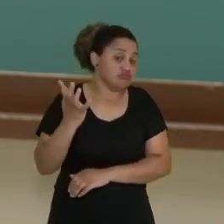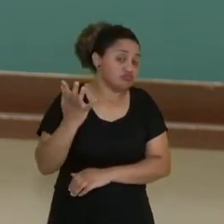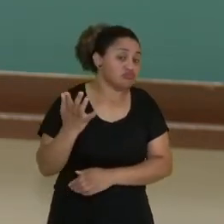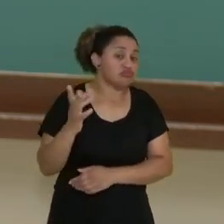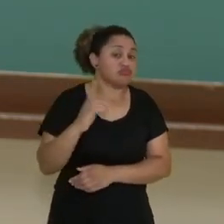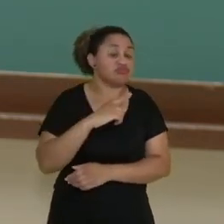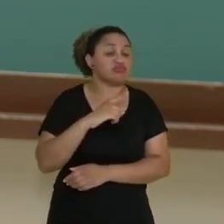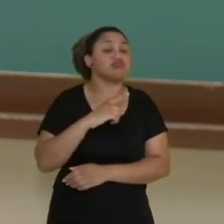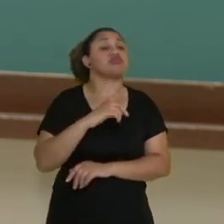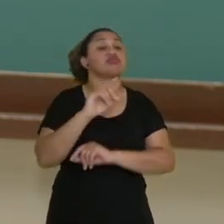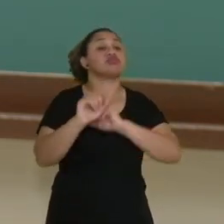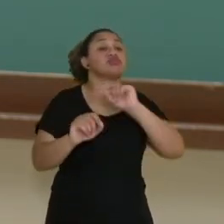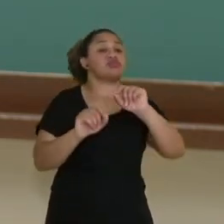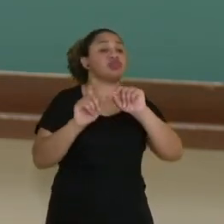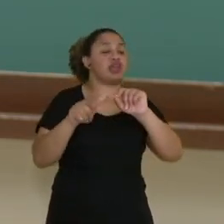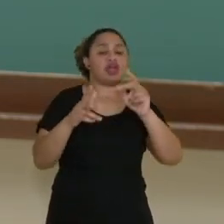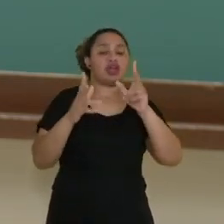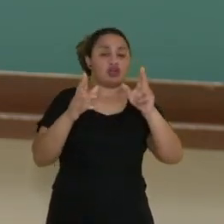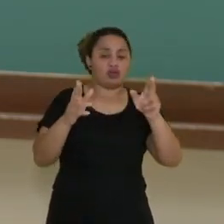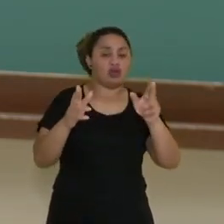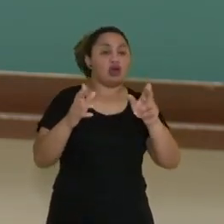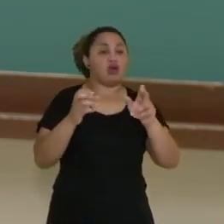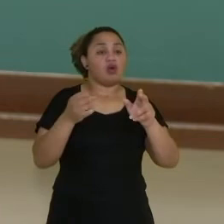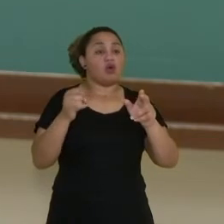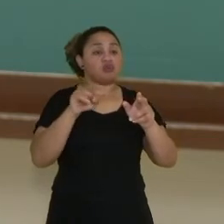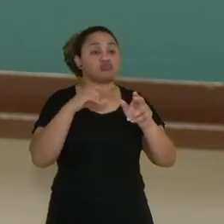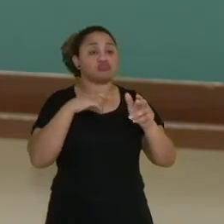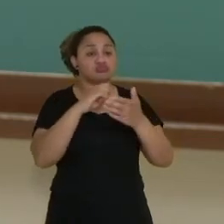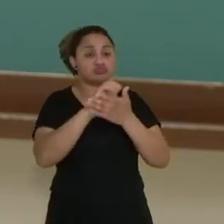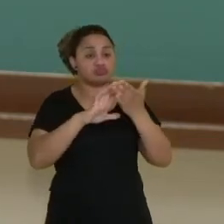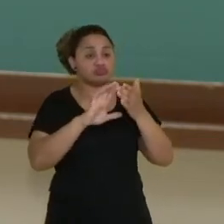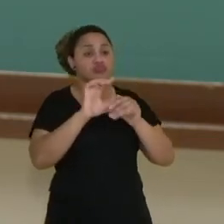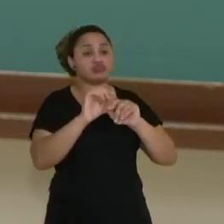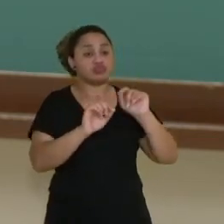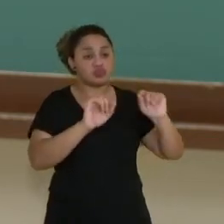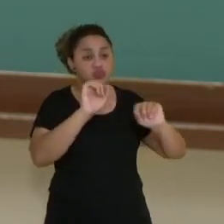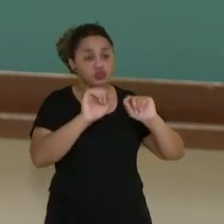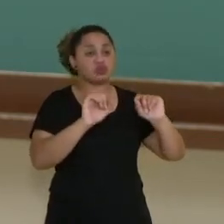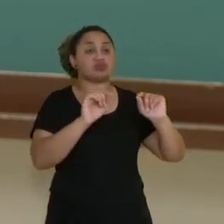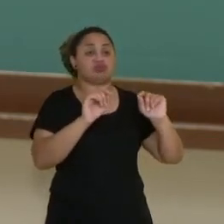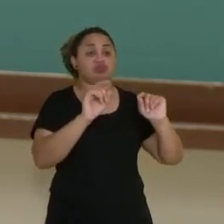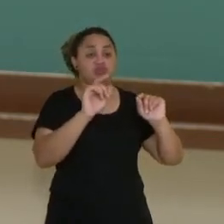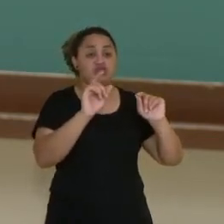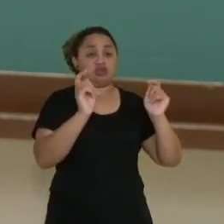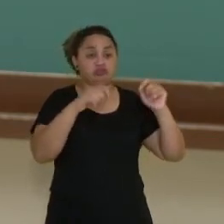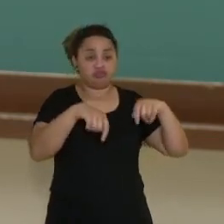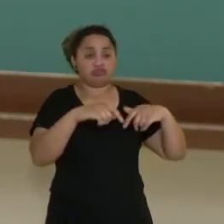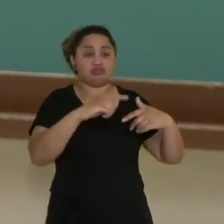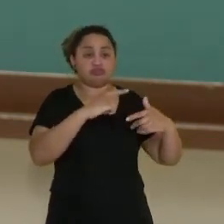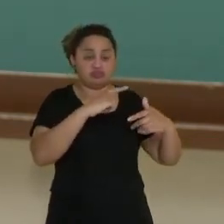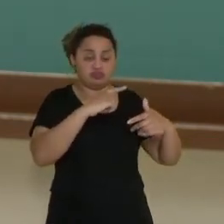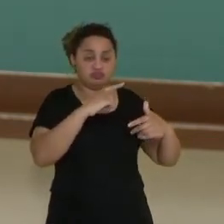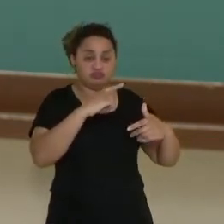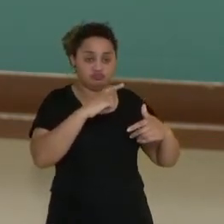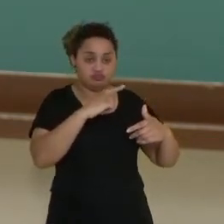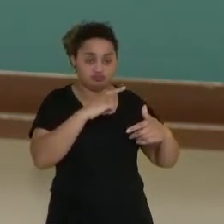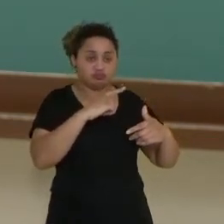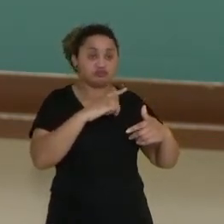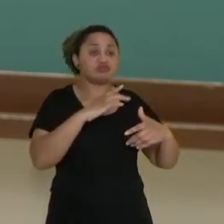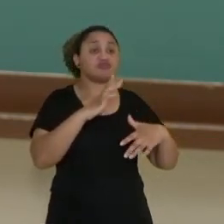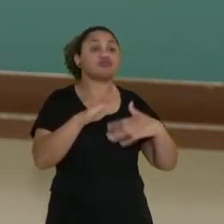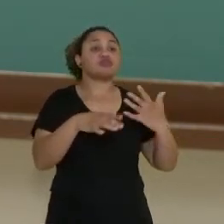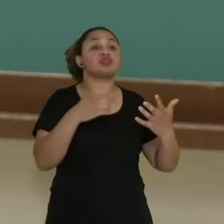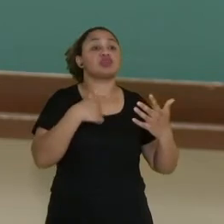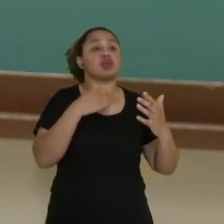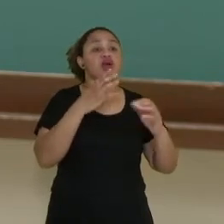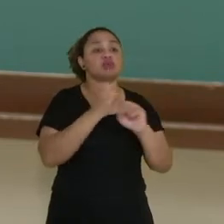ou evento é a mesma coisa. É a condição que o exercício está te propondo para você calcular a